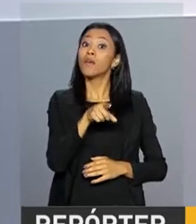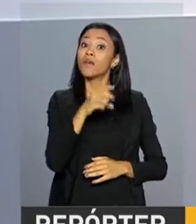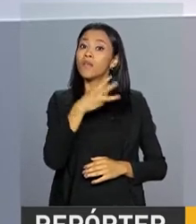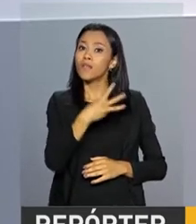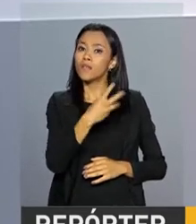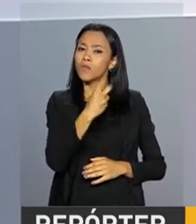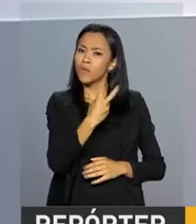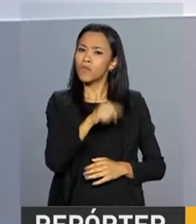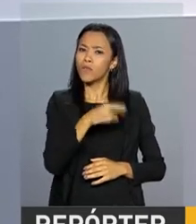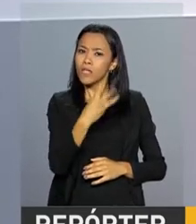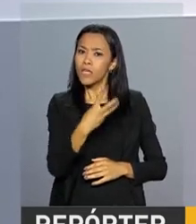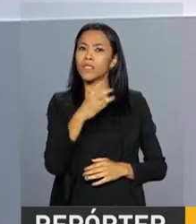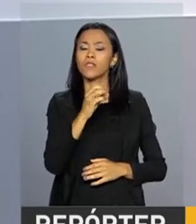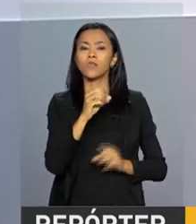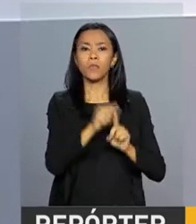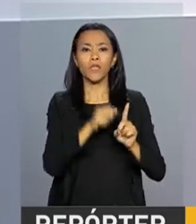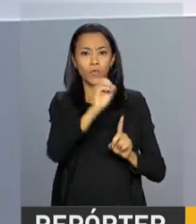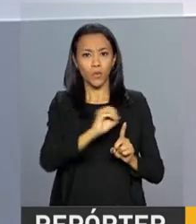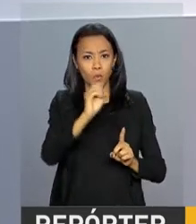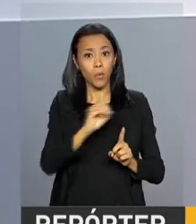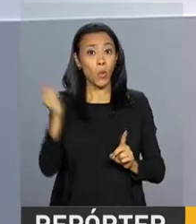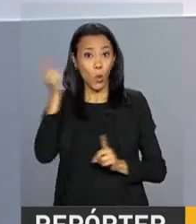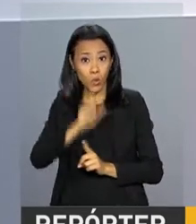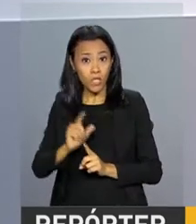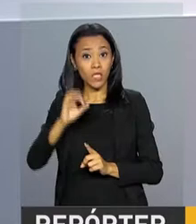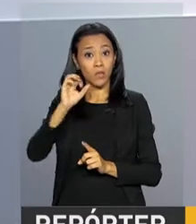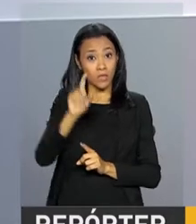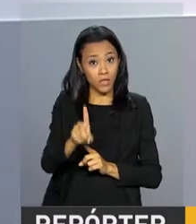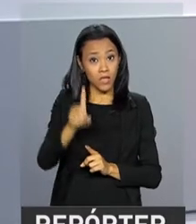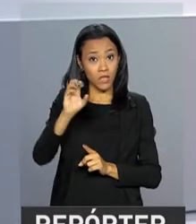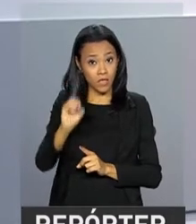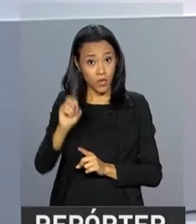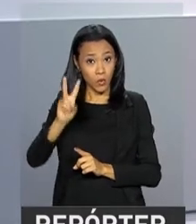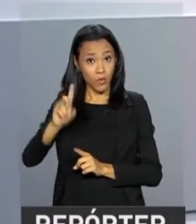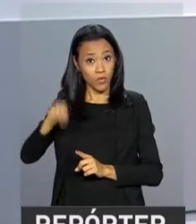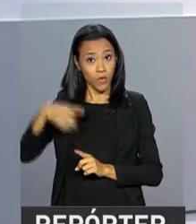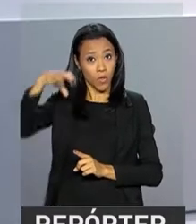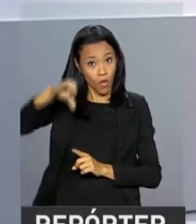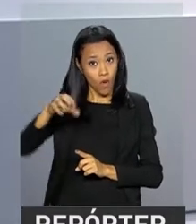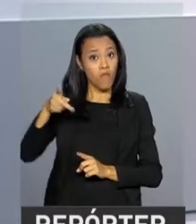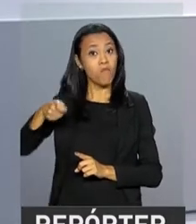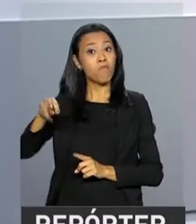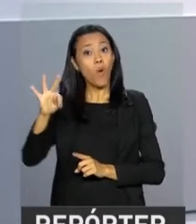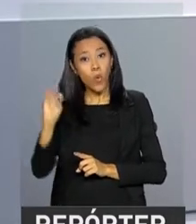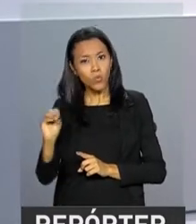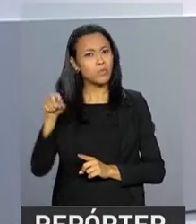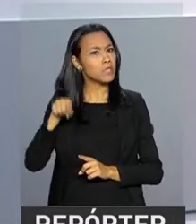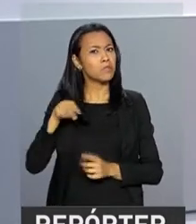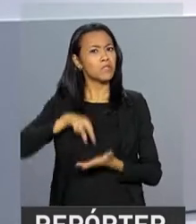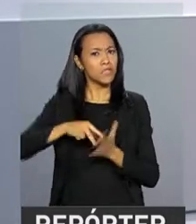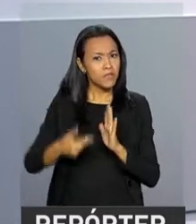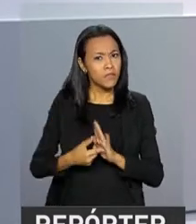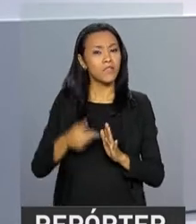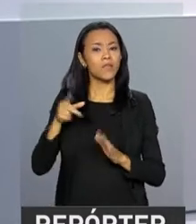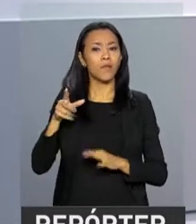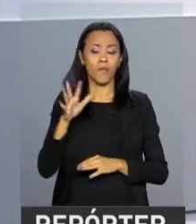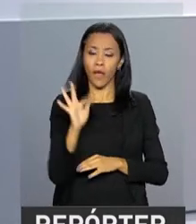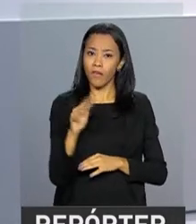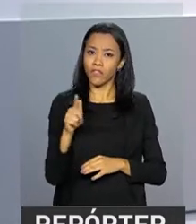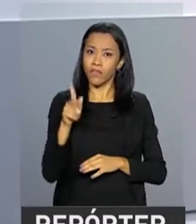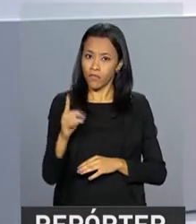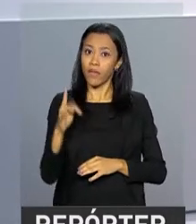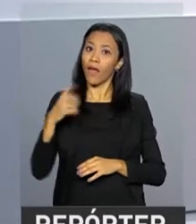atingindo 102,9 pontos para a fgv o resultado mostra que há uma dinâmica favorável do mercado de trabalho